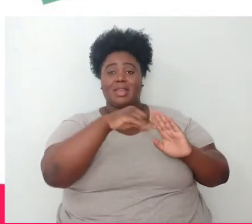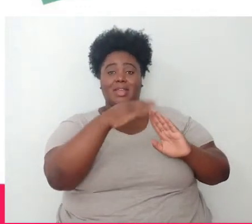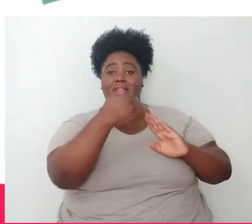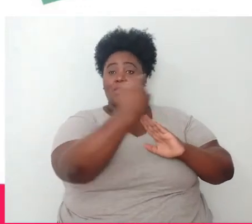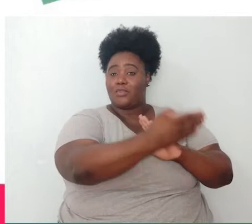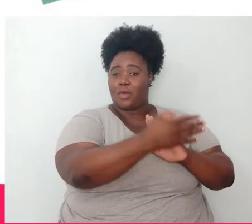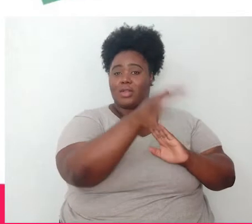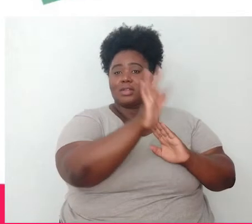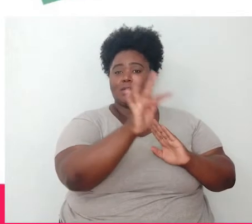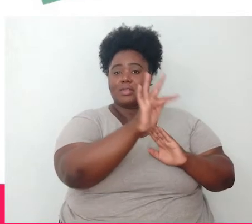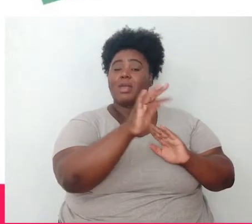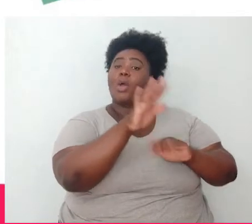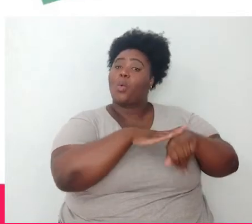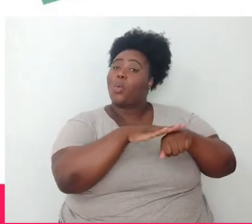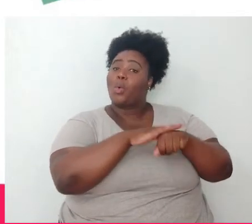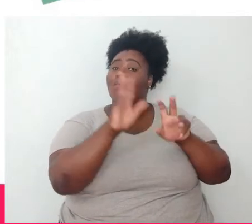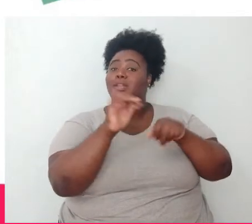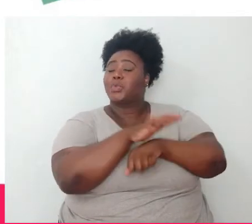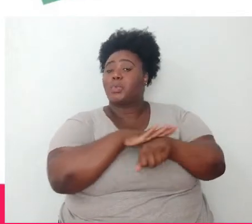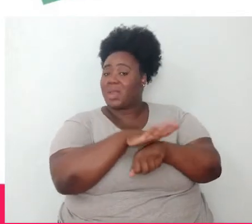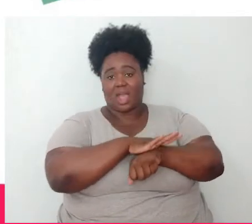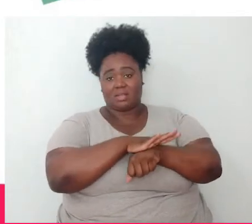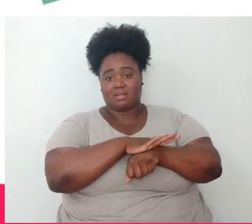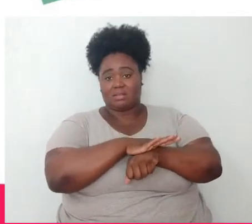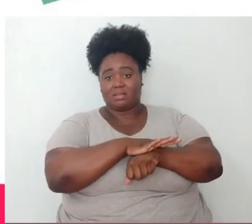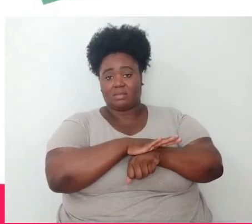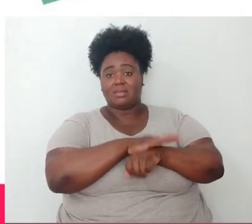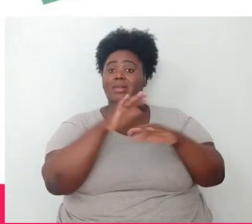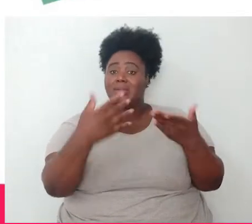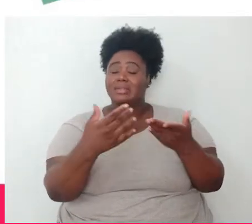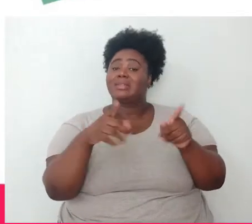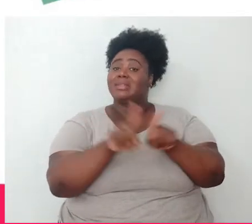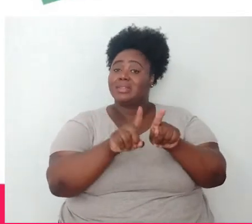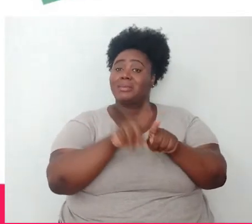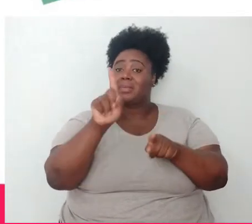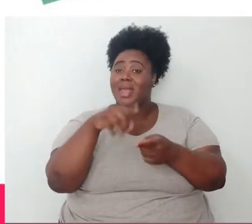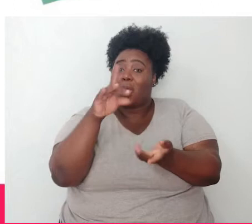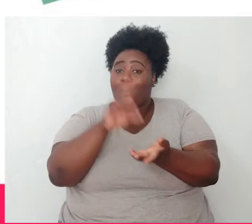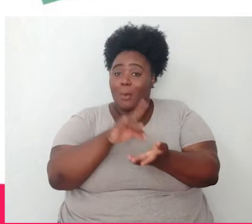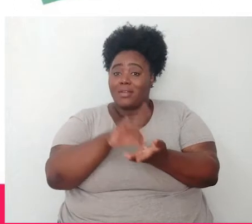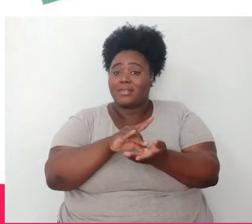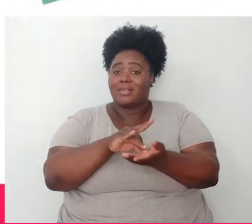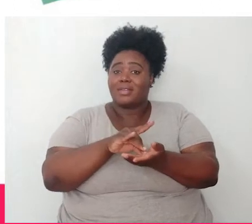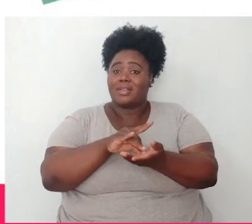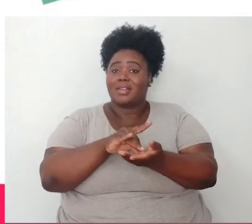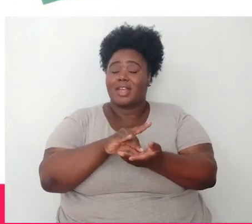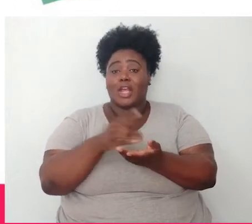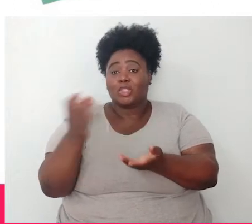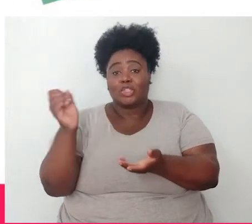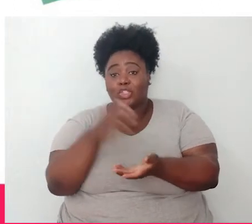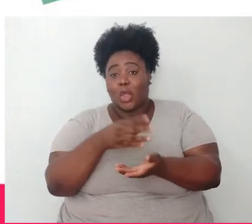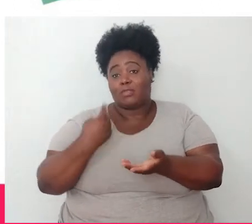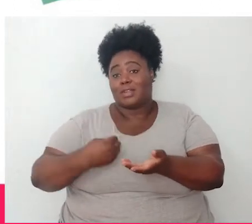do universo acadêmico, debatem sobre questões raciais, né? Inclusive, essa é uma realidade recente na vida de